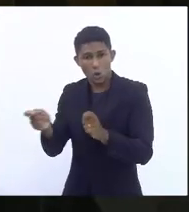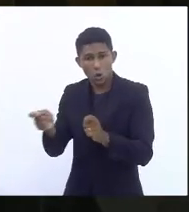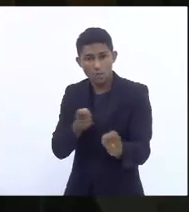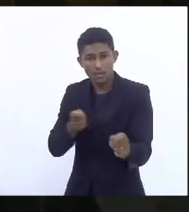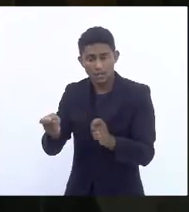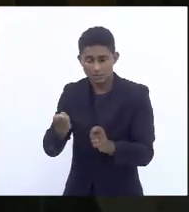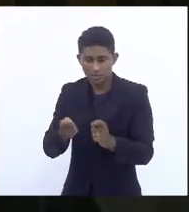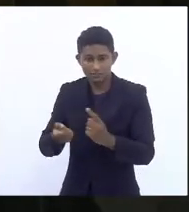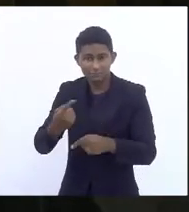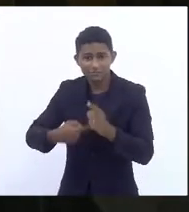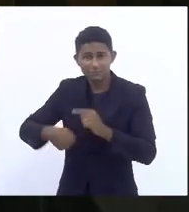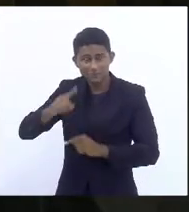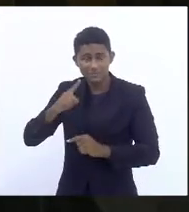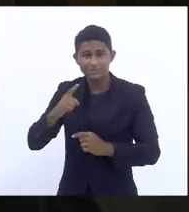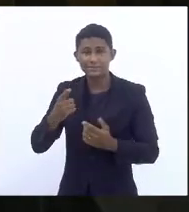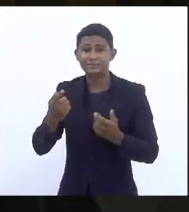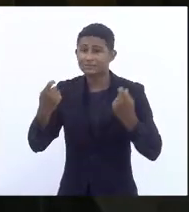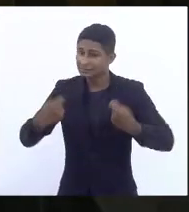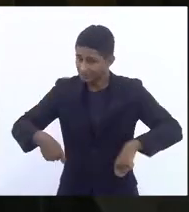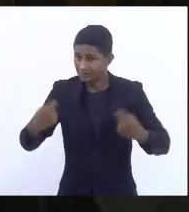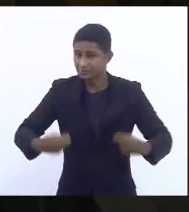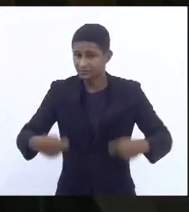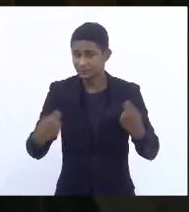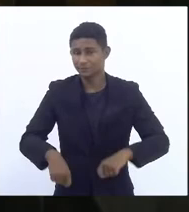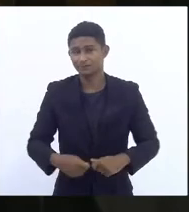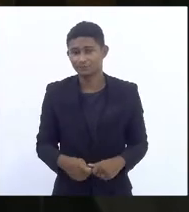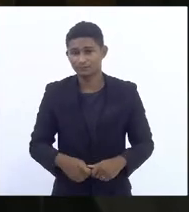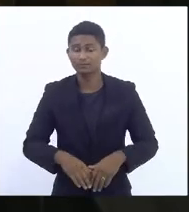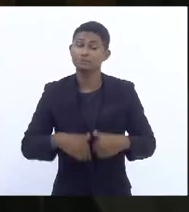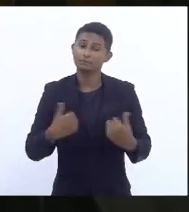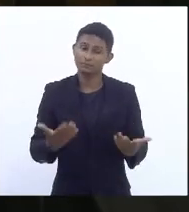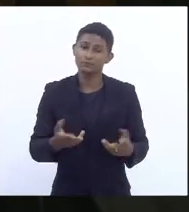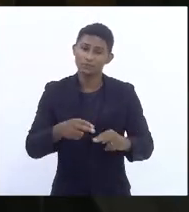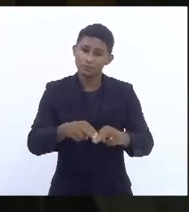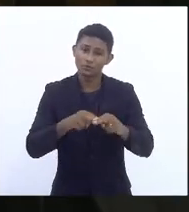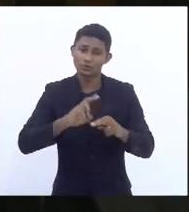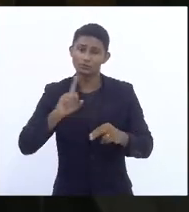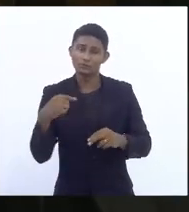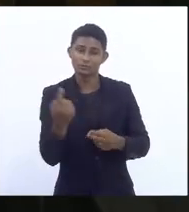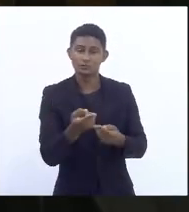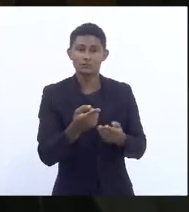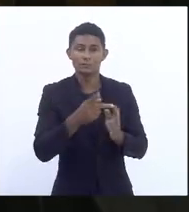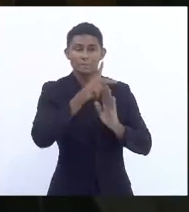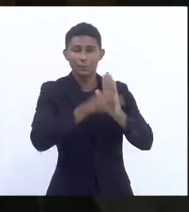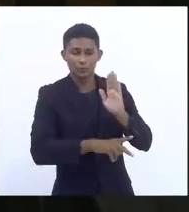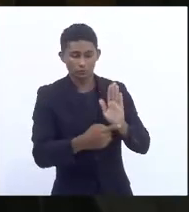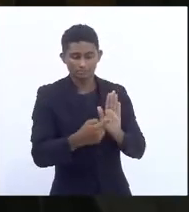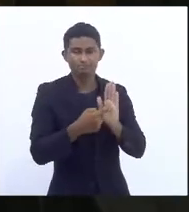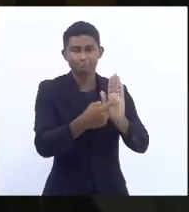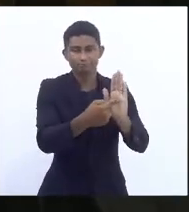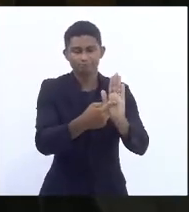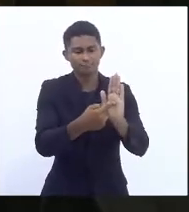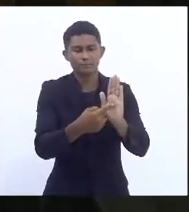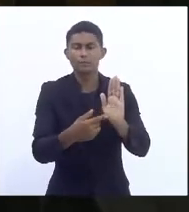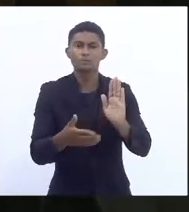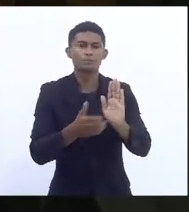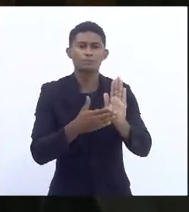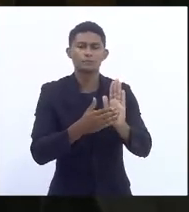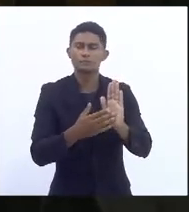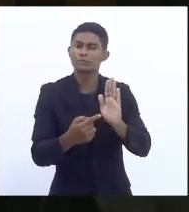renda. Então, senhor presidente, nós apresentamos esse projeto porque a gente está